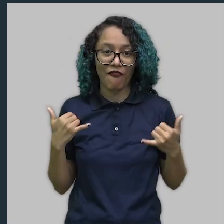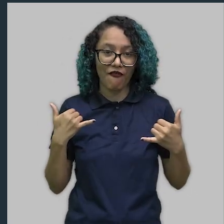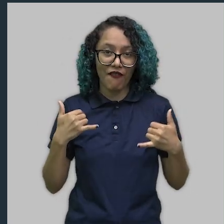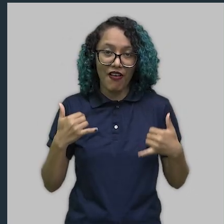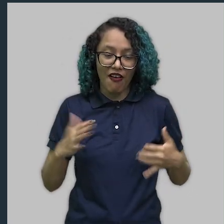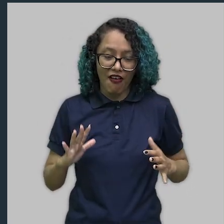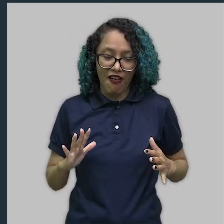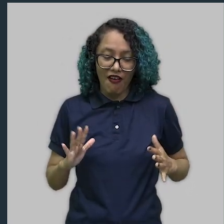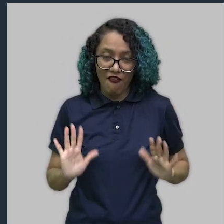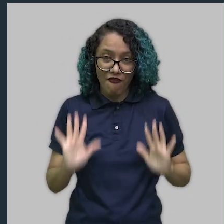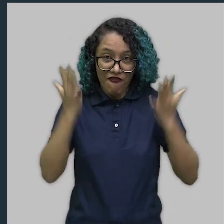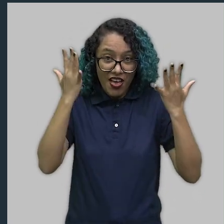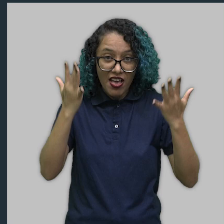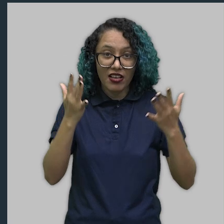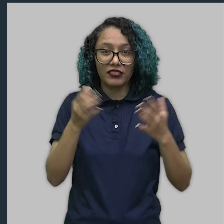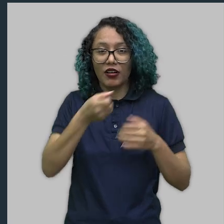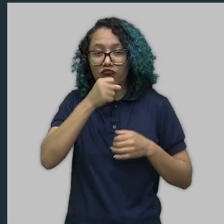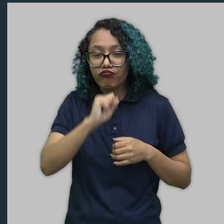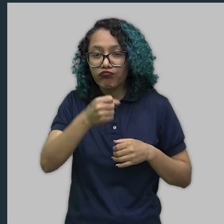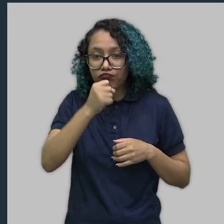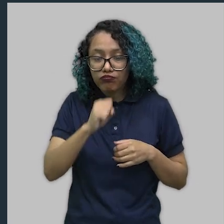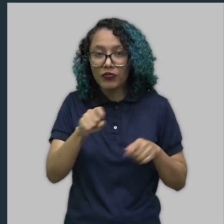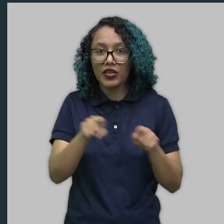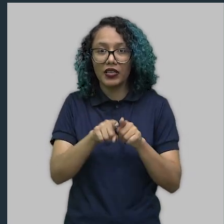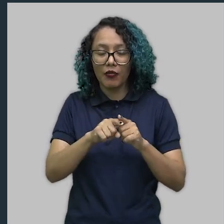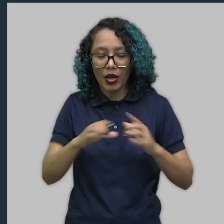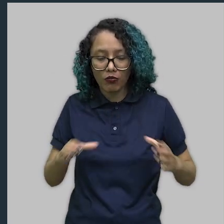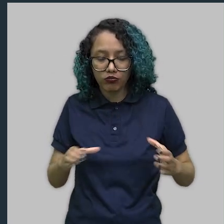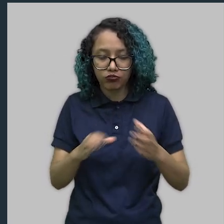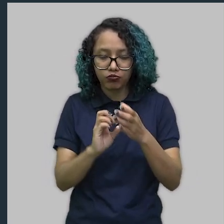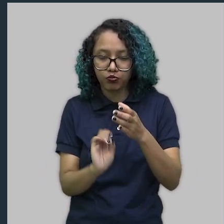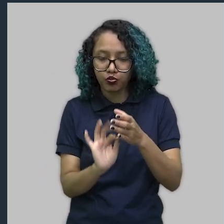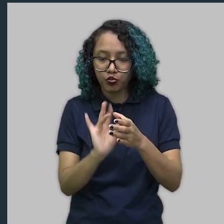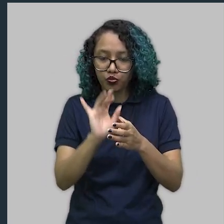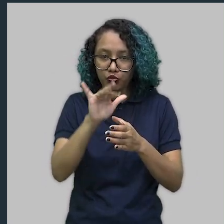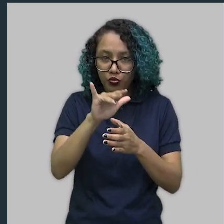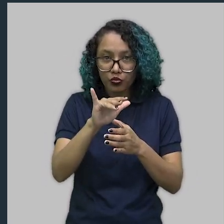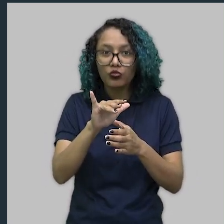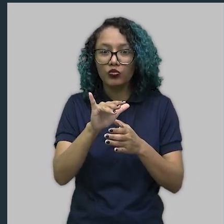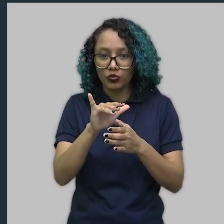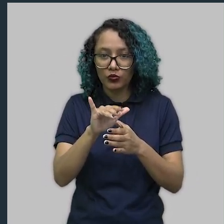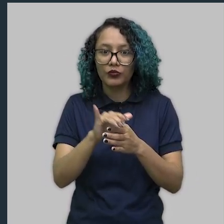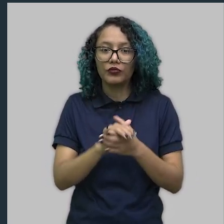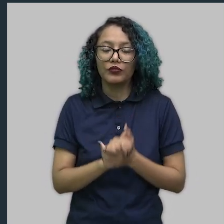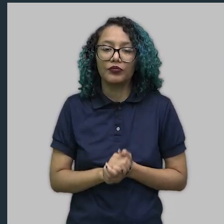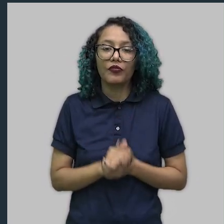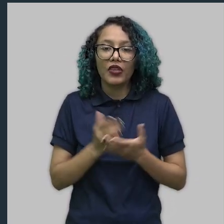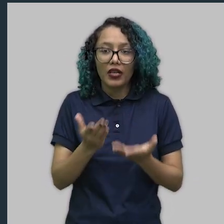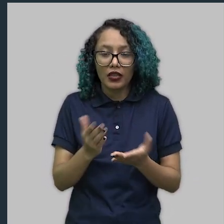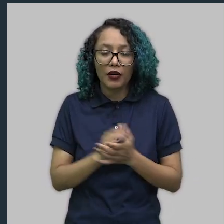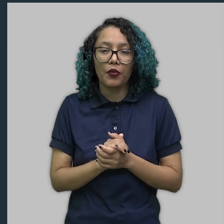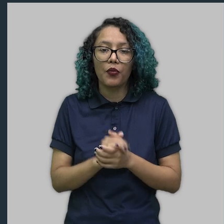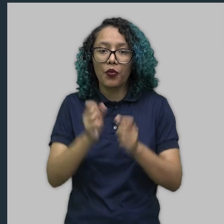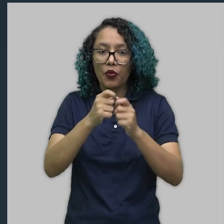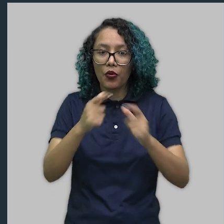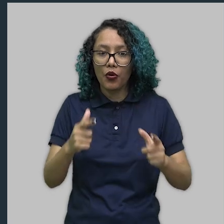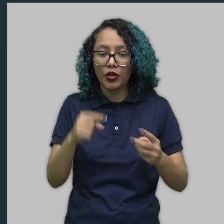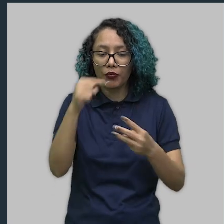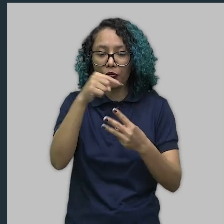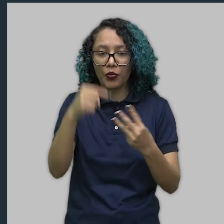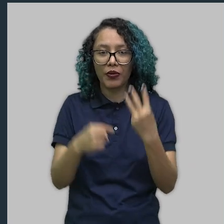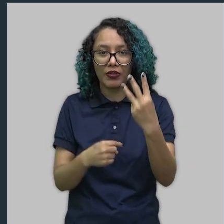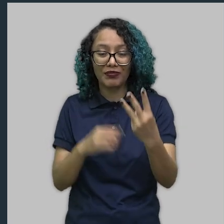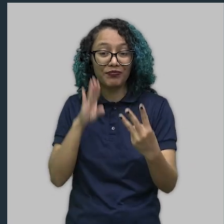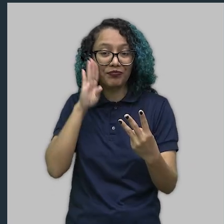casquinhas de sorvete e até vulcões em miniatura. Vamos começar! O cone é formado por três elementos